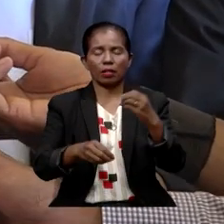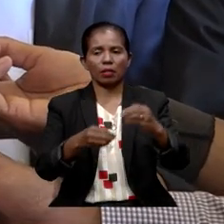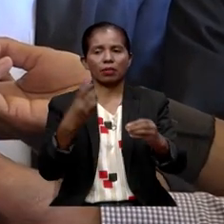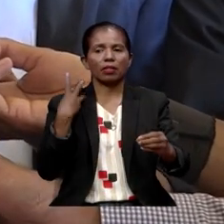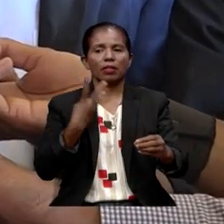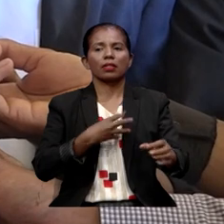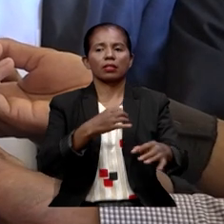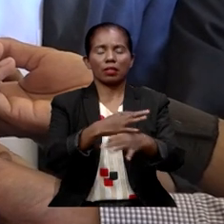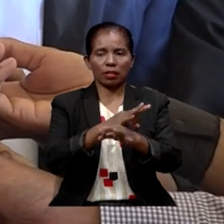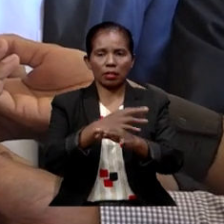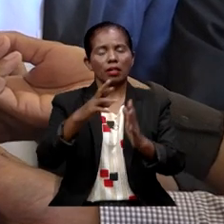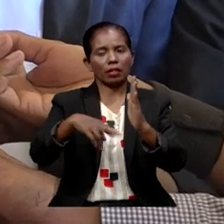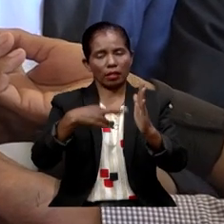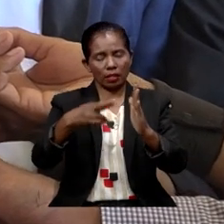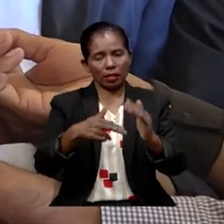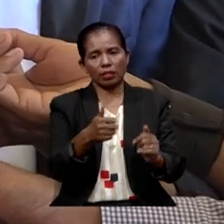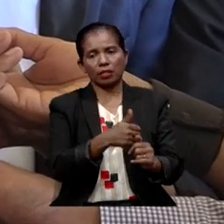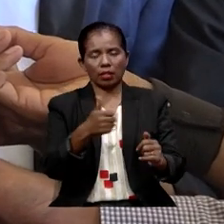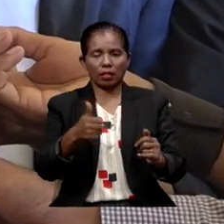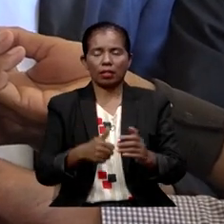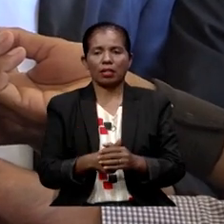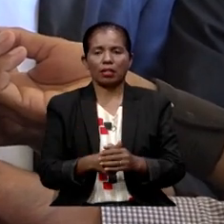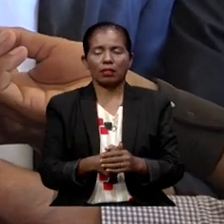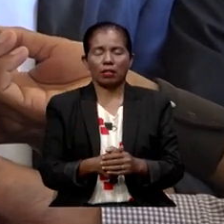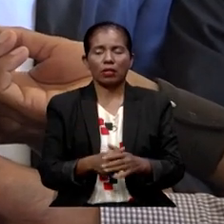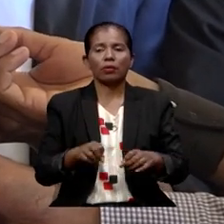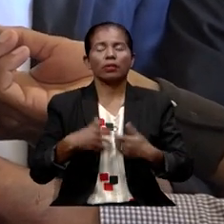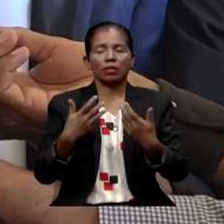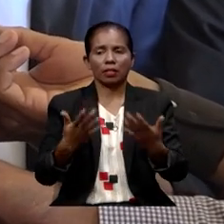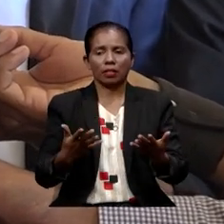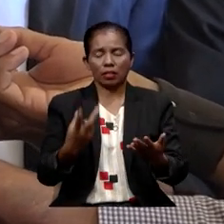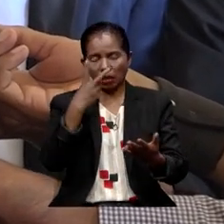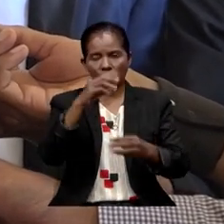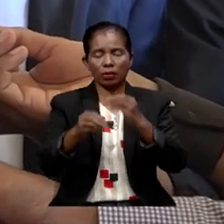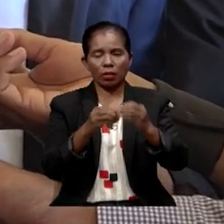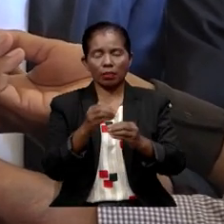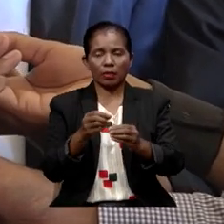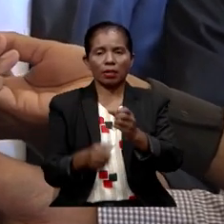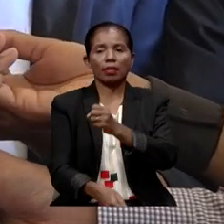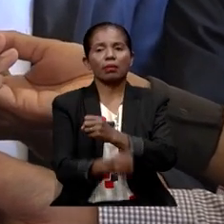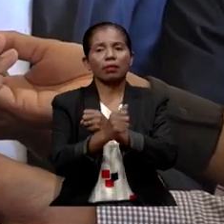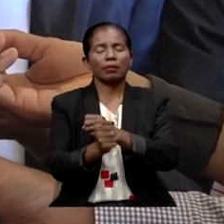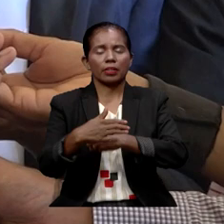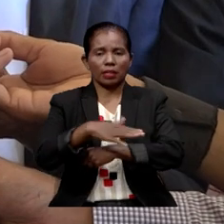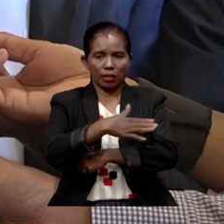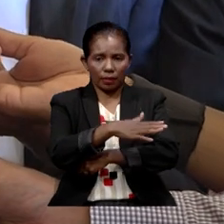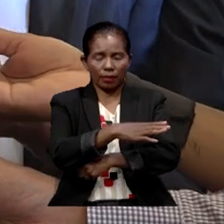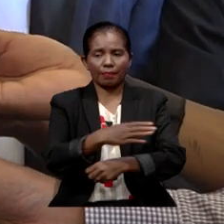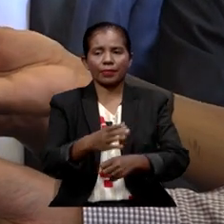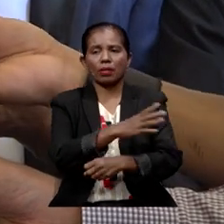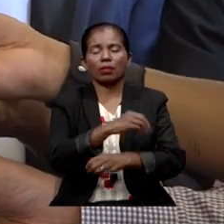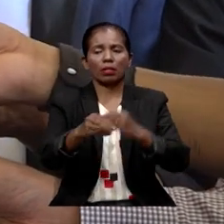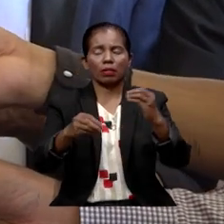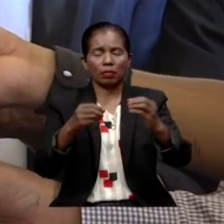hadia mekanismo balu liu oinsa i area pesca ne bo hinal temi kanta kari area pesca ne